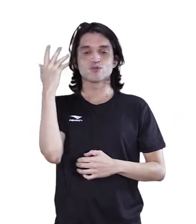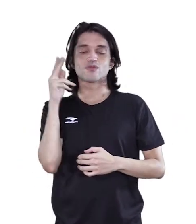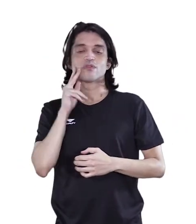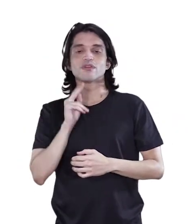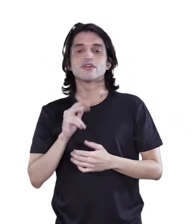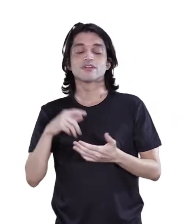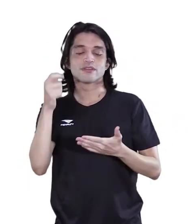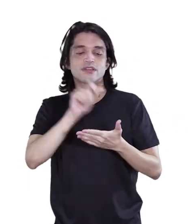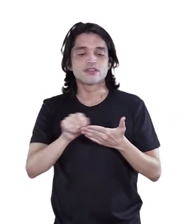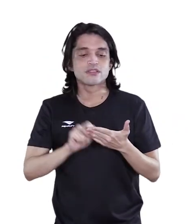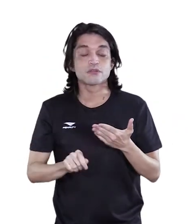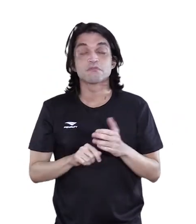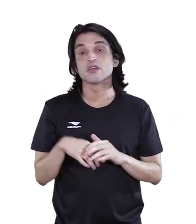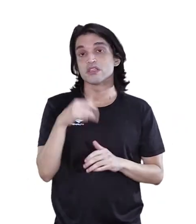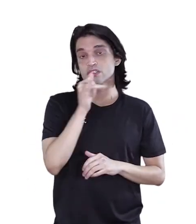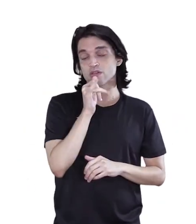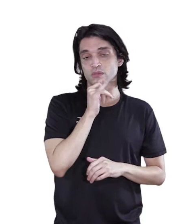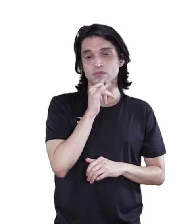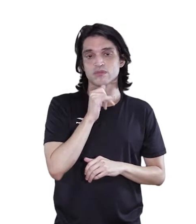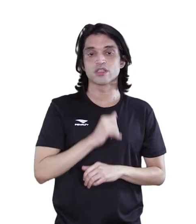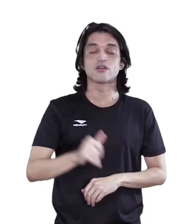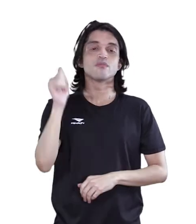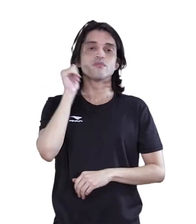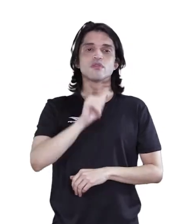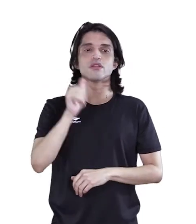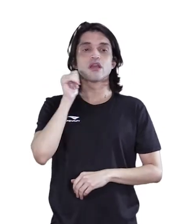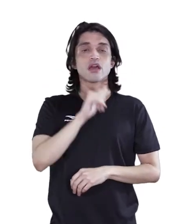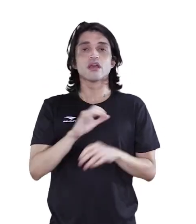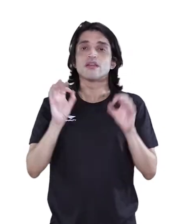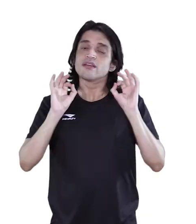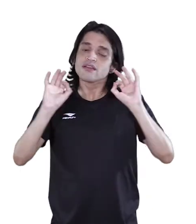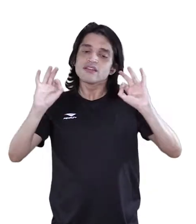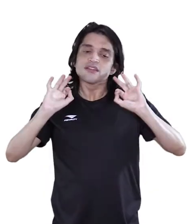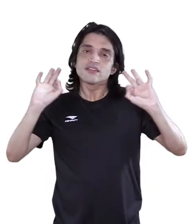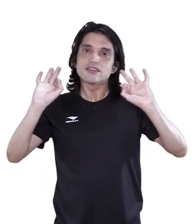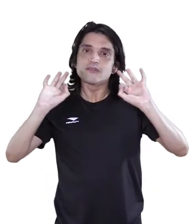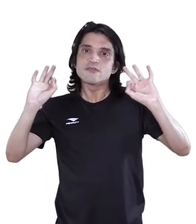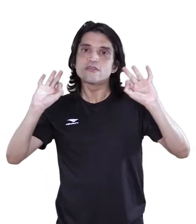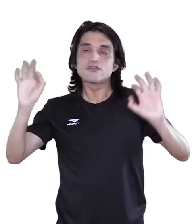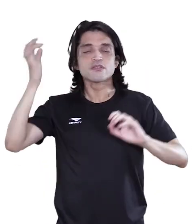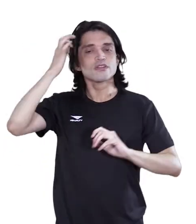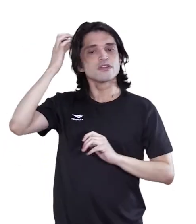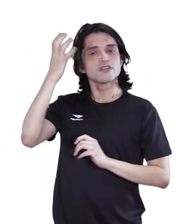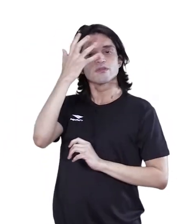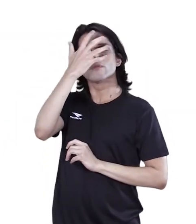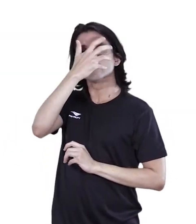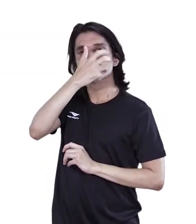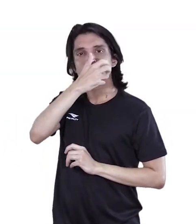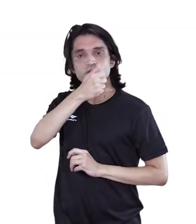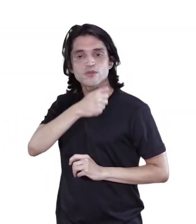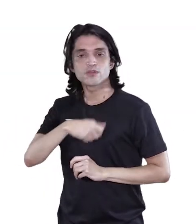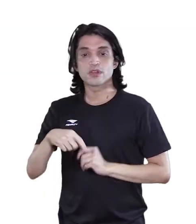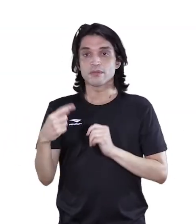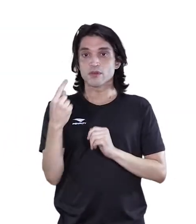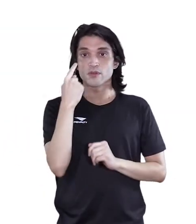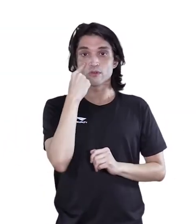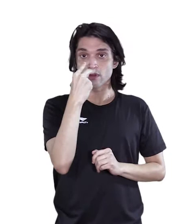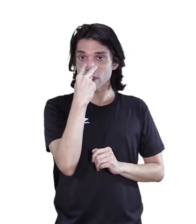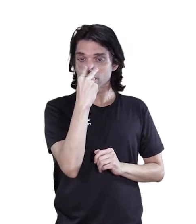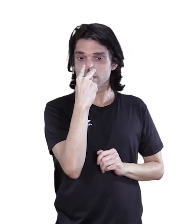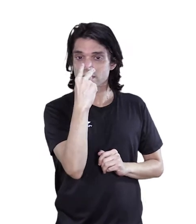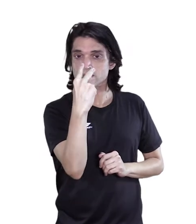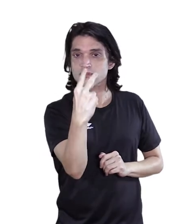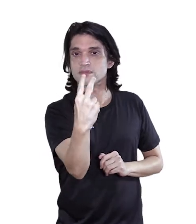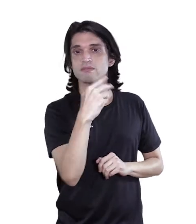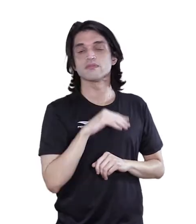a mulher era muito elegante, tinha lindos cabelos e um olhar penetrante. No entanto, é